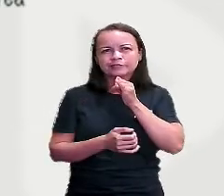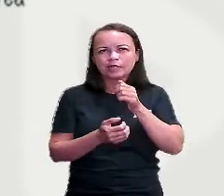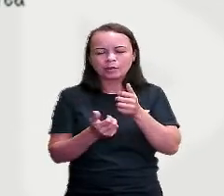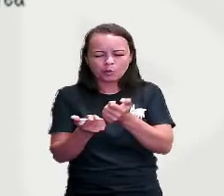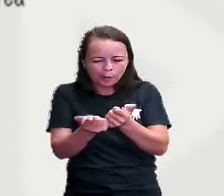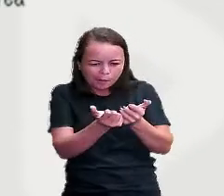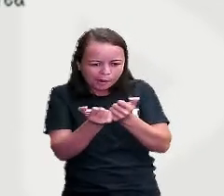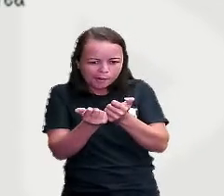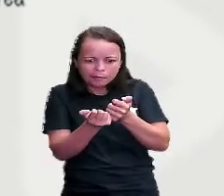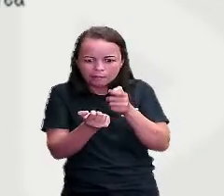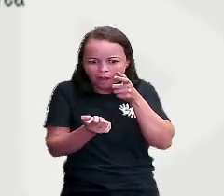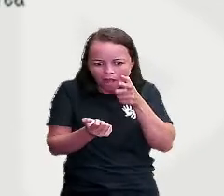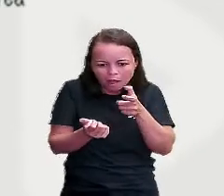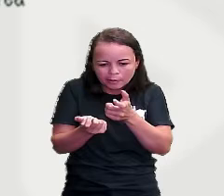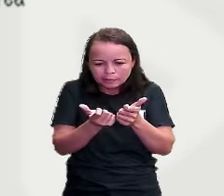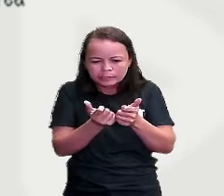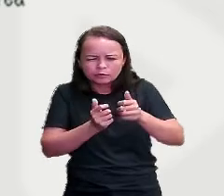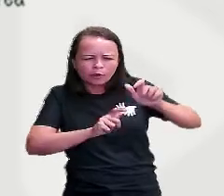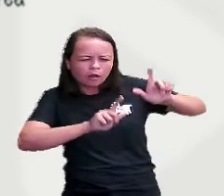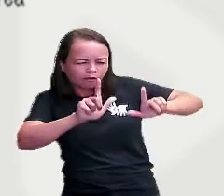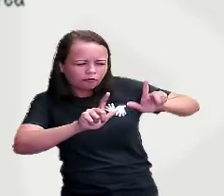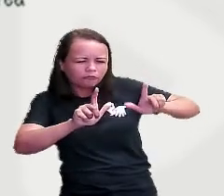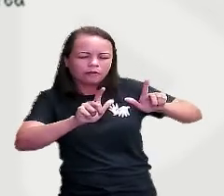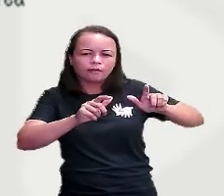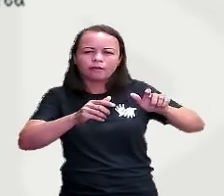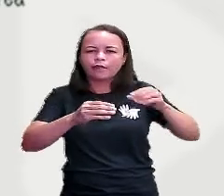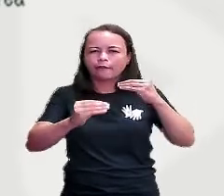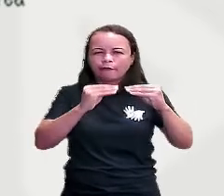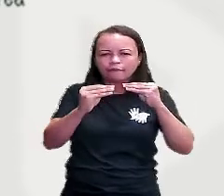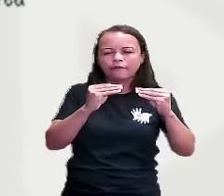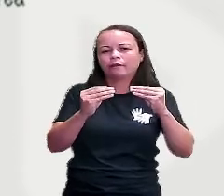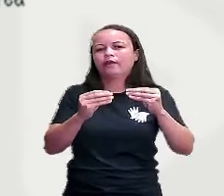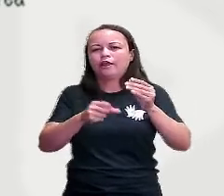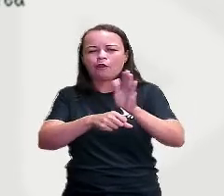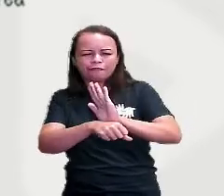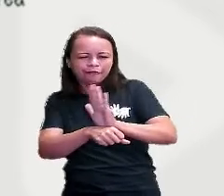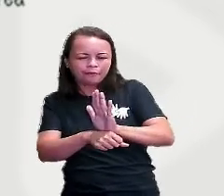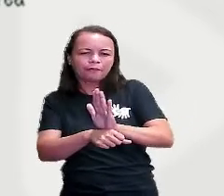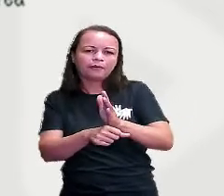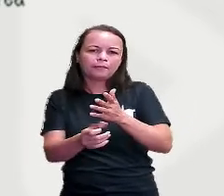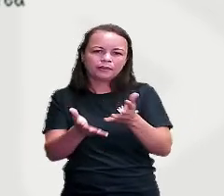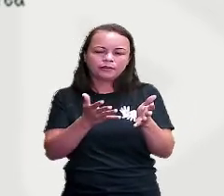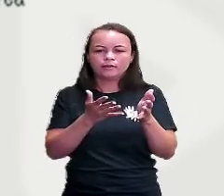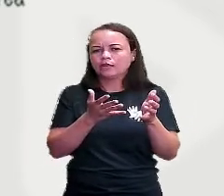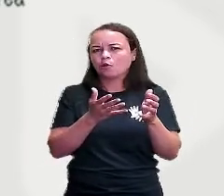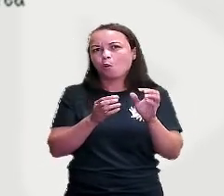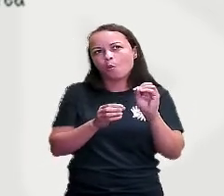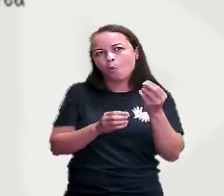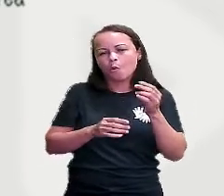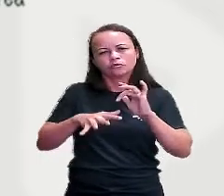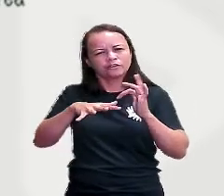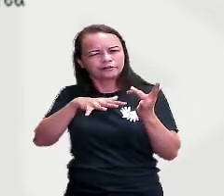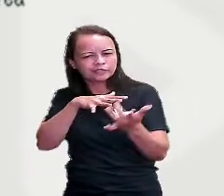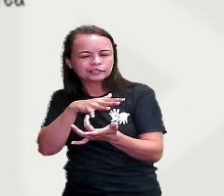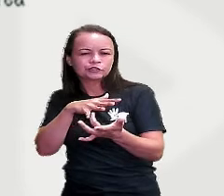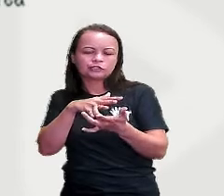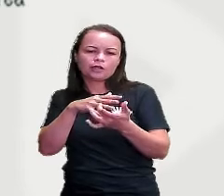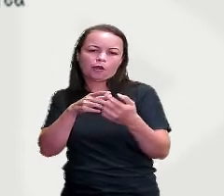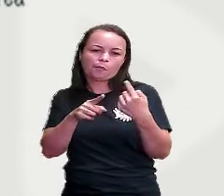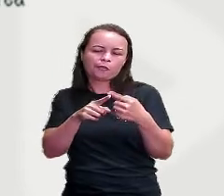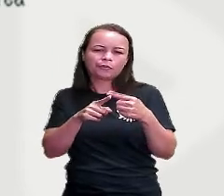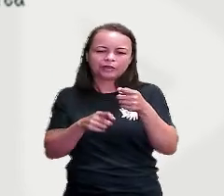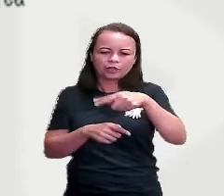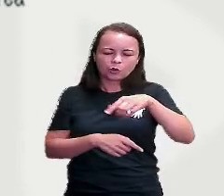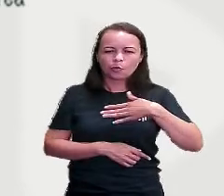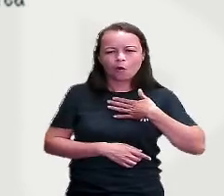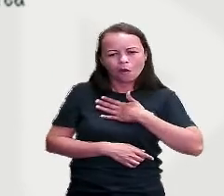videogame, assistindo uma novela, assistindo um filme, ou até mesmo o fato de você estar nas redes sociais, porque aquilo te agrada, aquilo